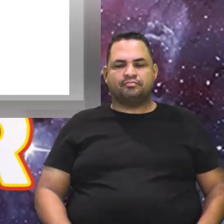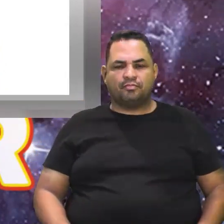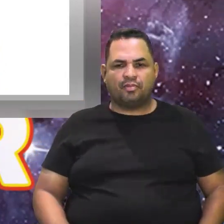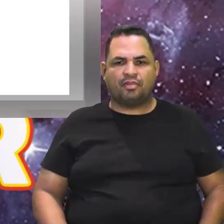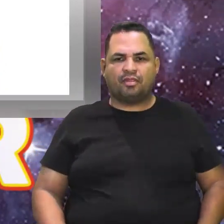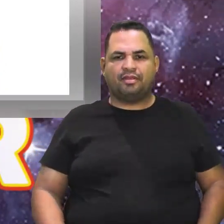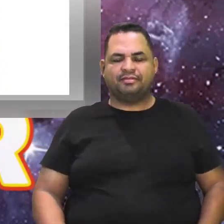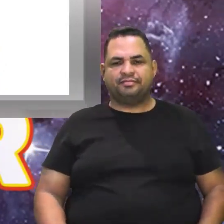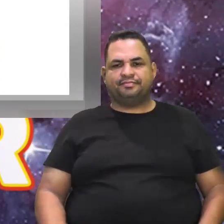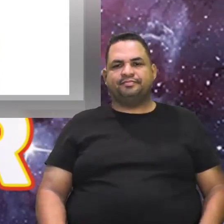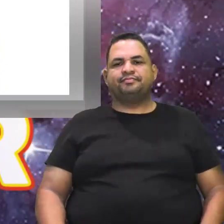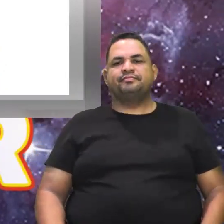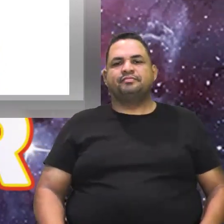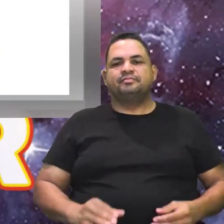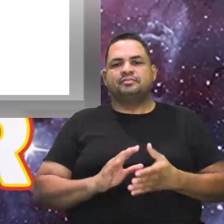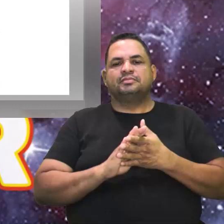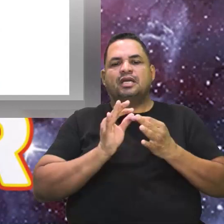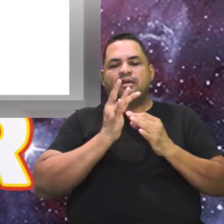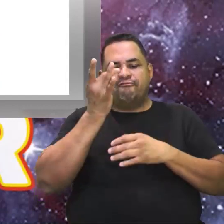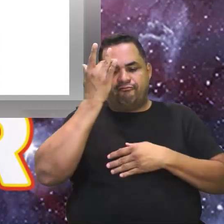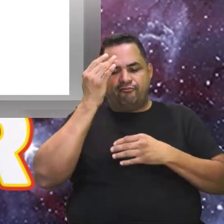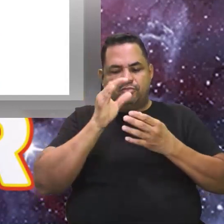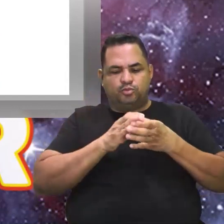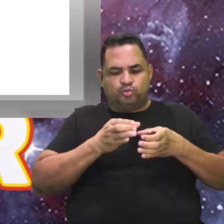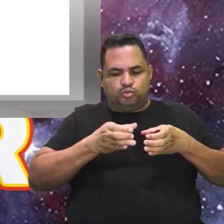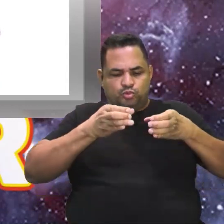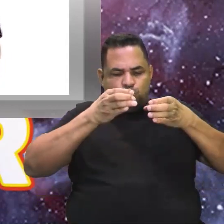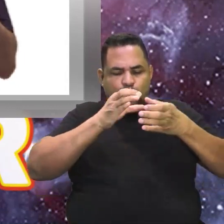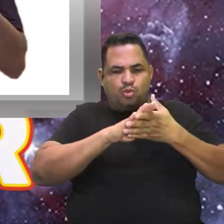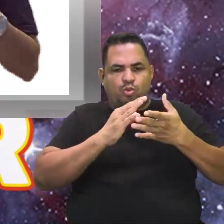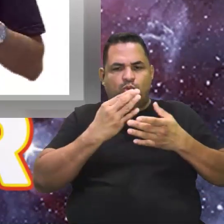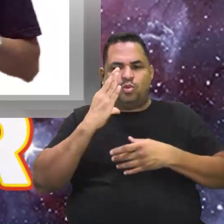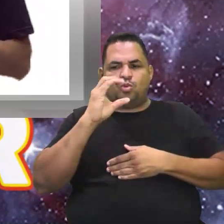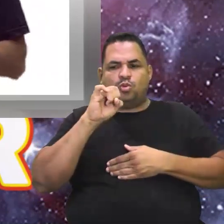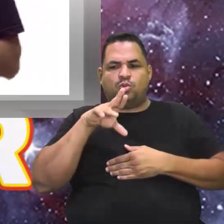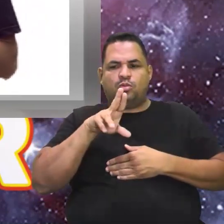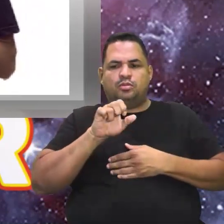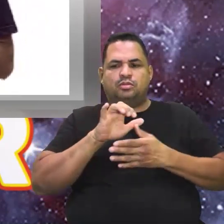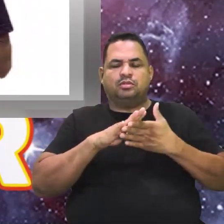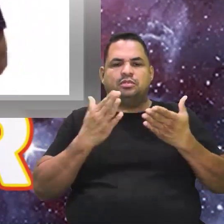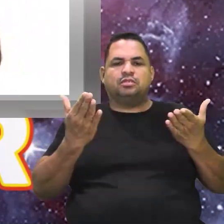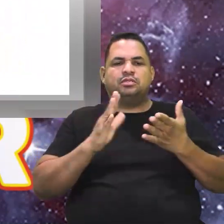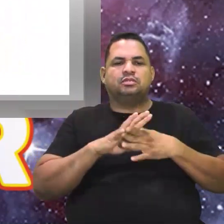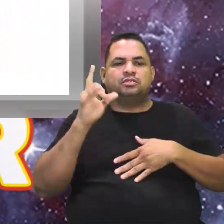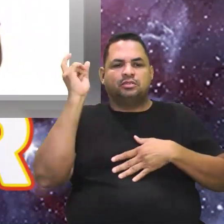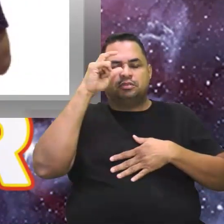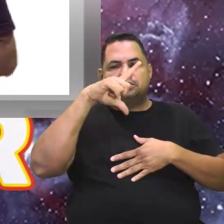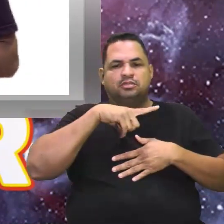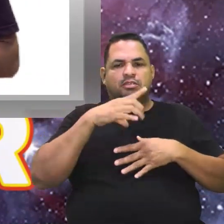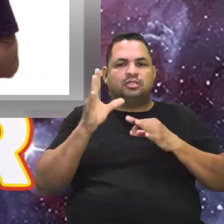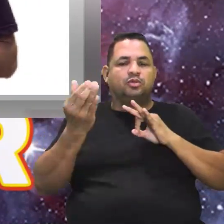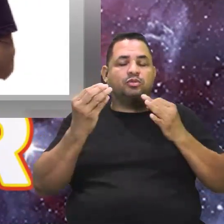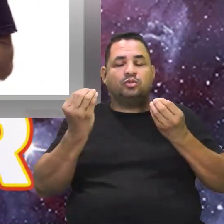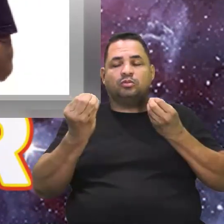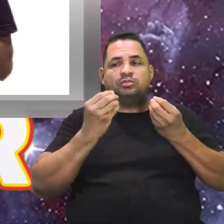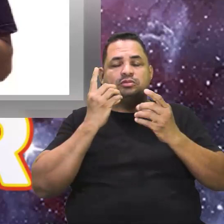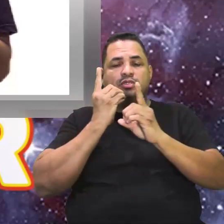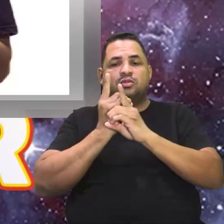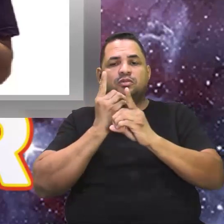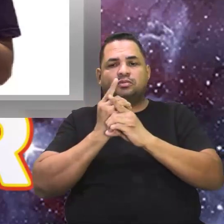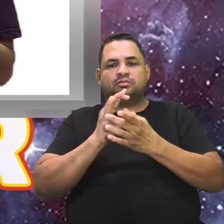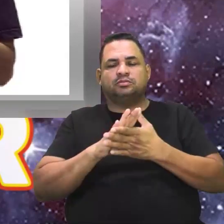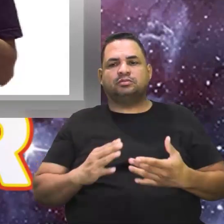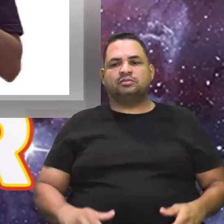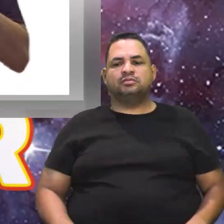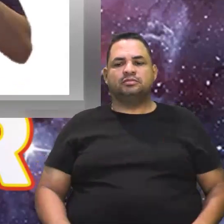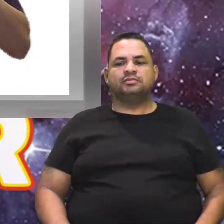do tronco do cone é gigante. É uma fórmula assim que até para lembrar dela é difícil. Mas tem outros mecanismos para se chegar lá, né? Outra